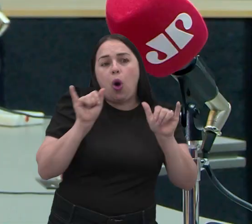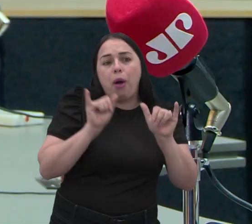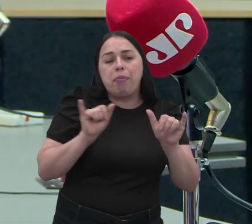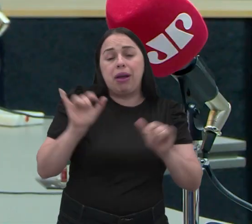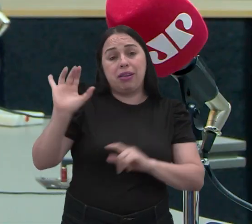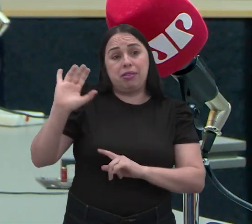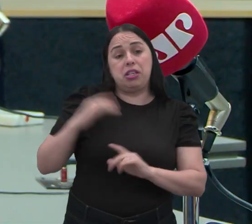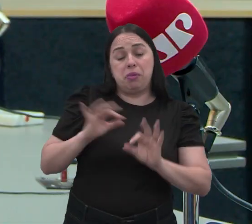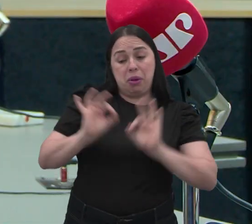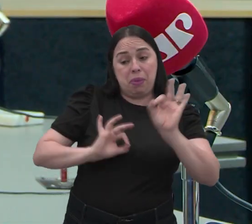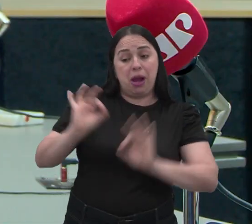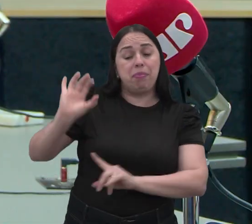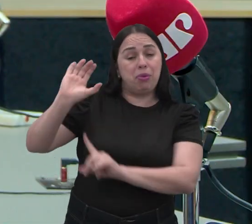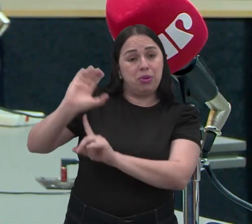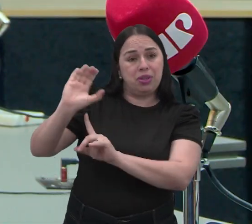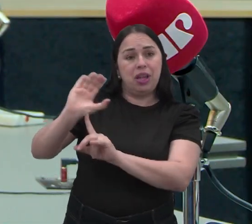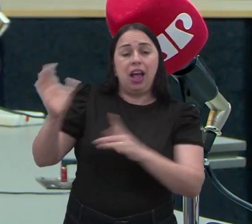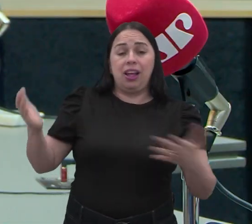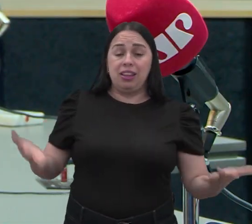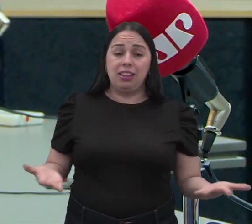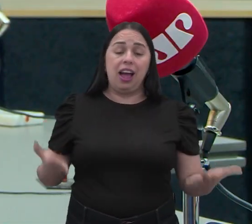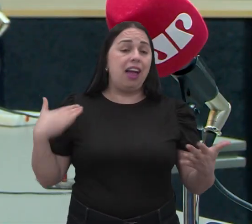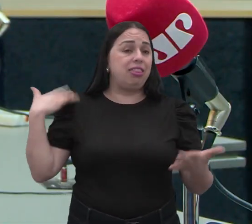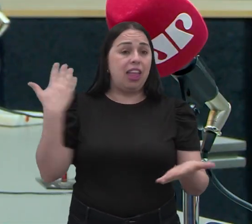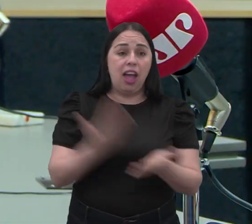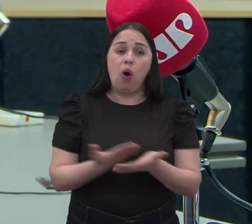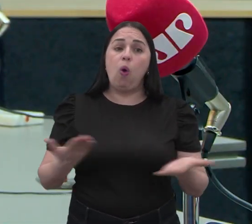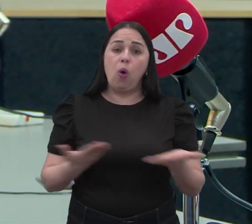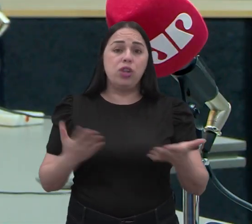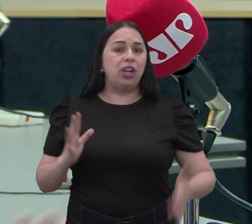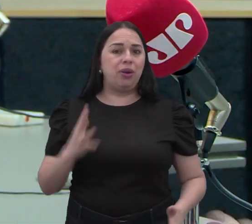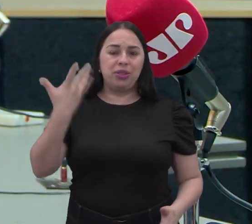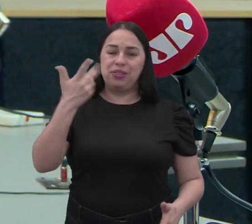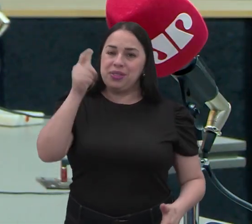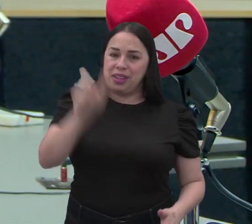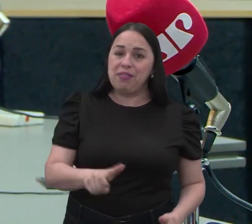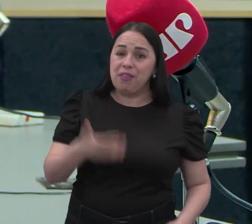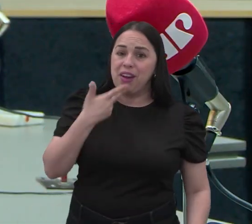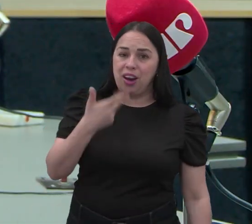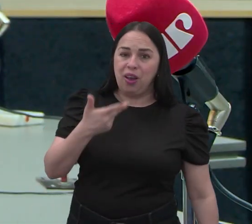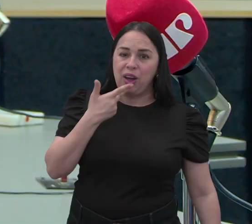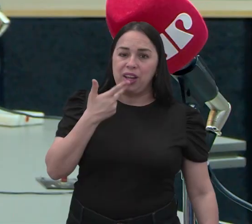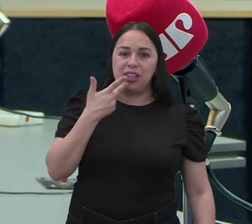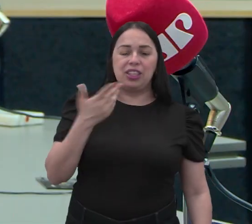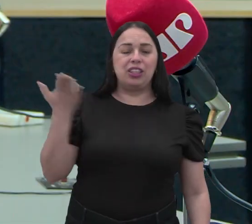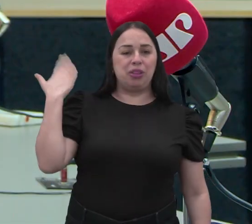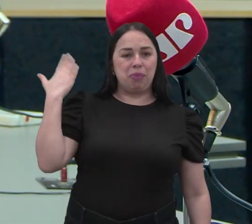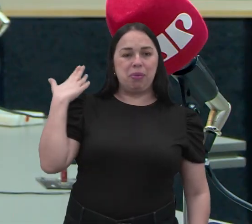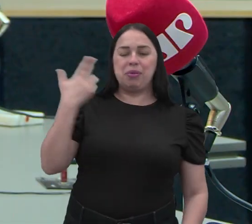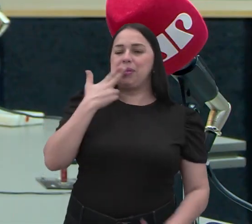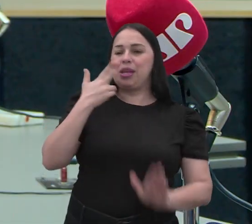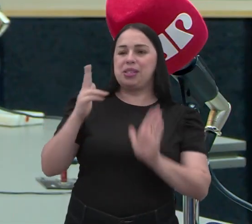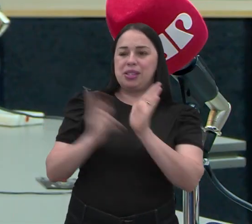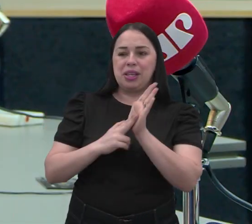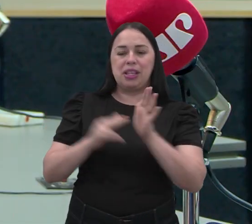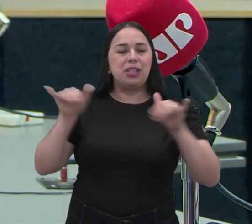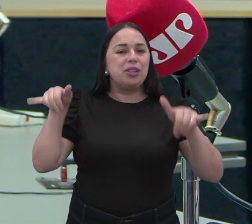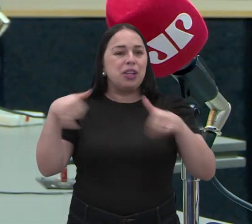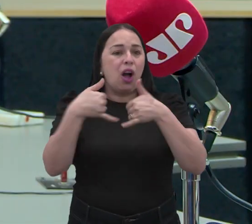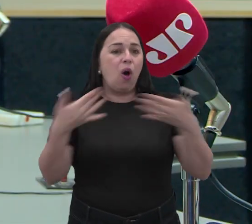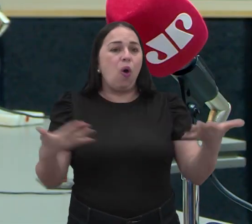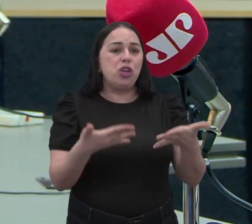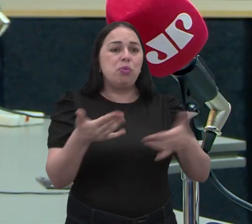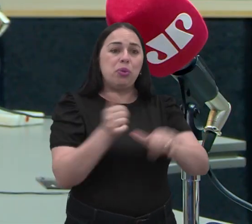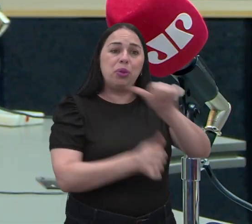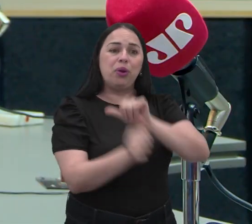comercial, né, para um cliente. E até hoje isso é uma coisa que acontece. Como você citou, a gente veio das cartinhas, dos telefones,